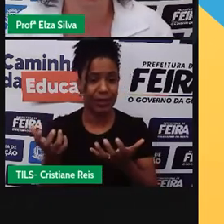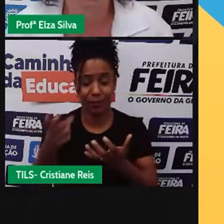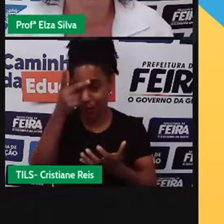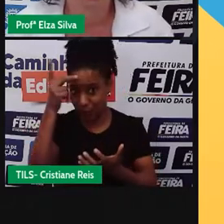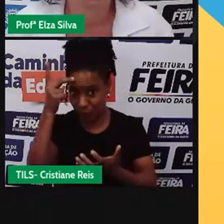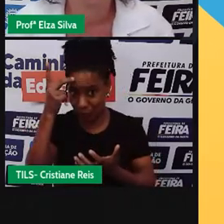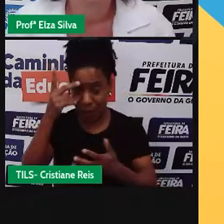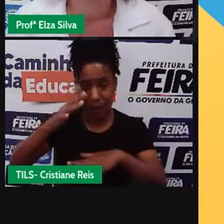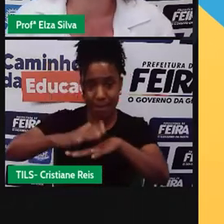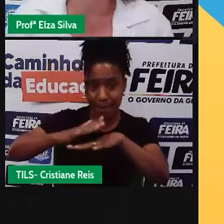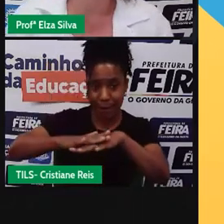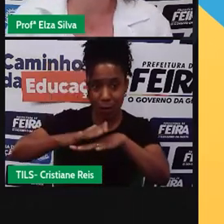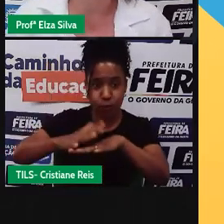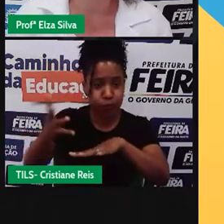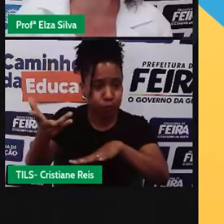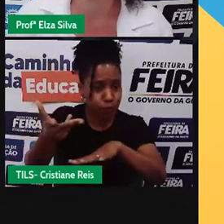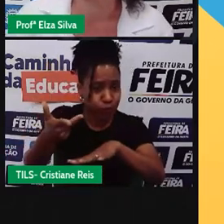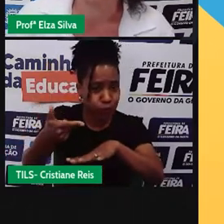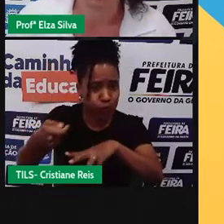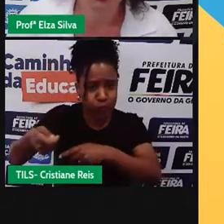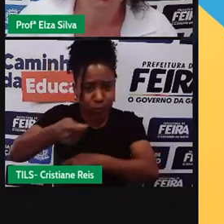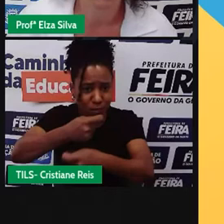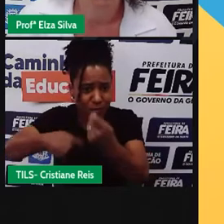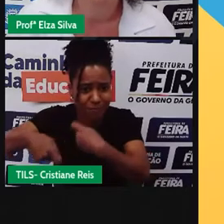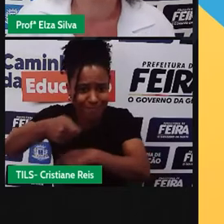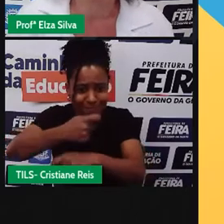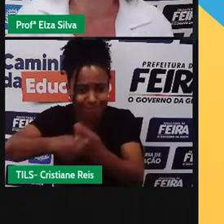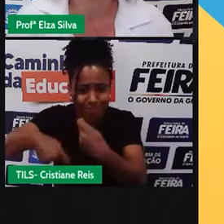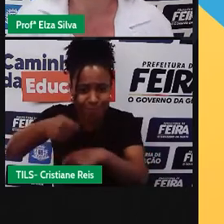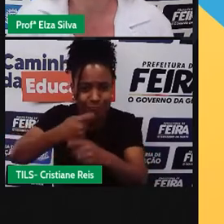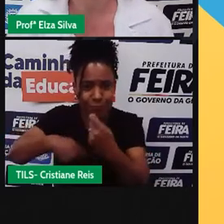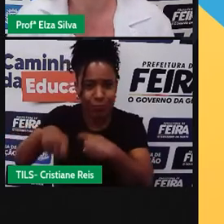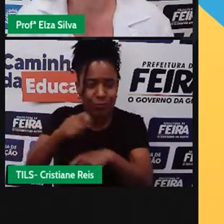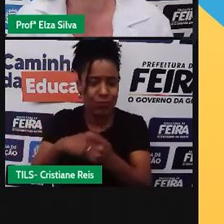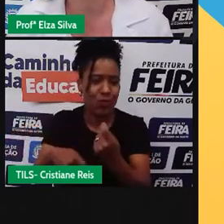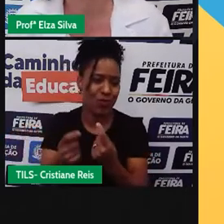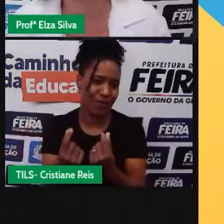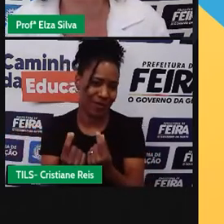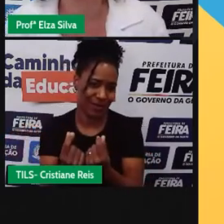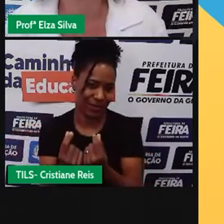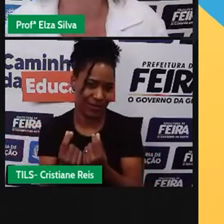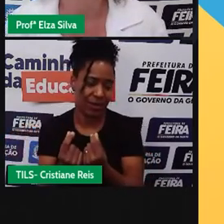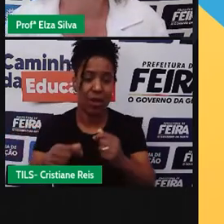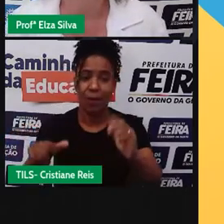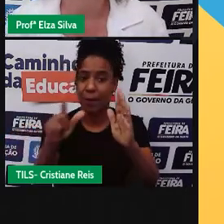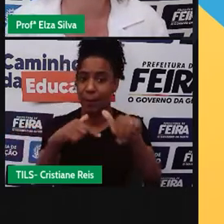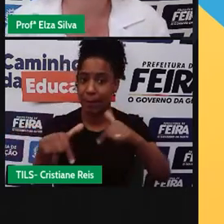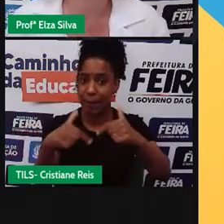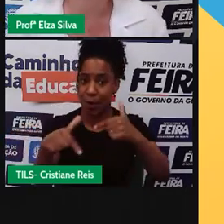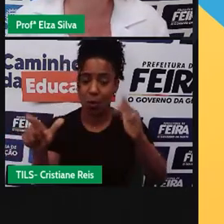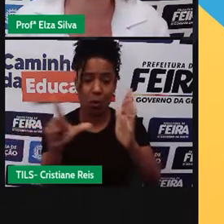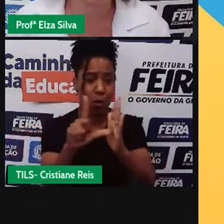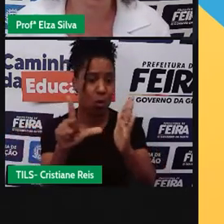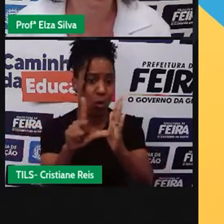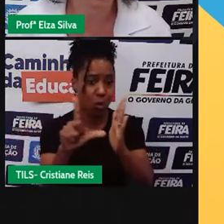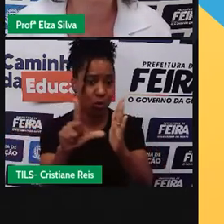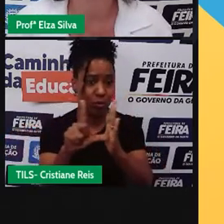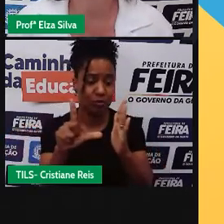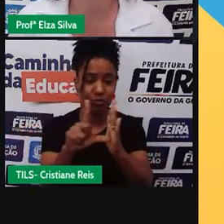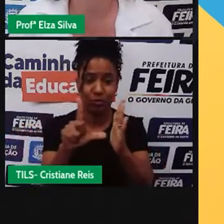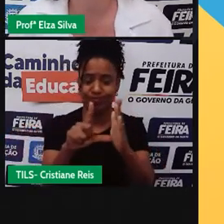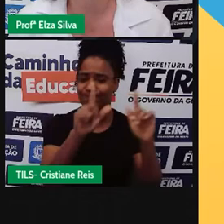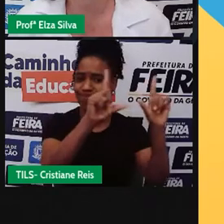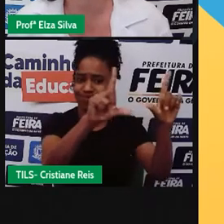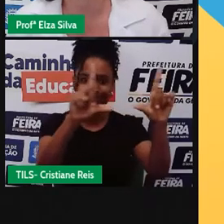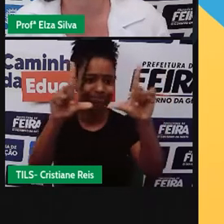comerciante que seja qualificado para uma loja de painéis, uma loja moderna